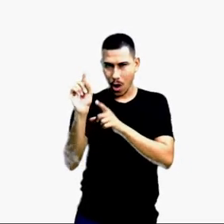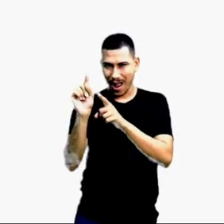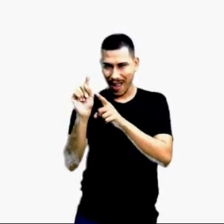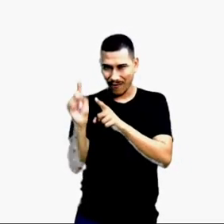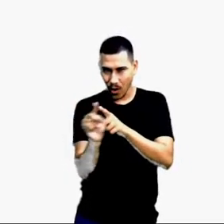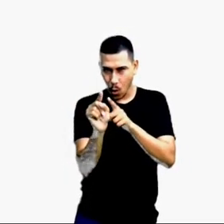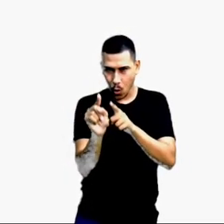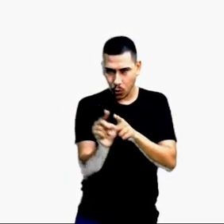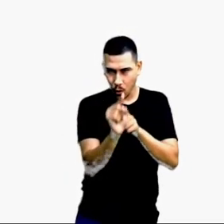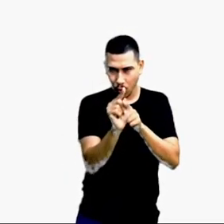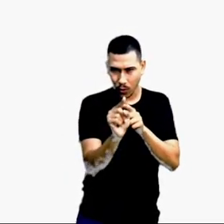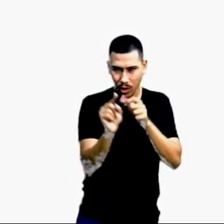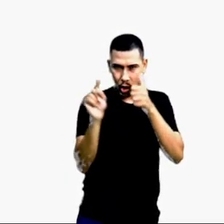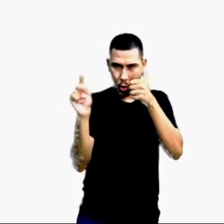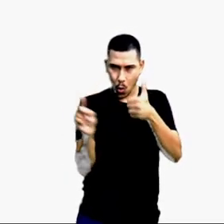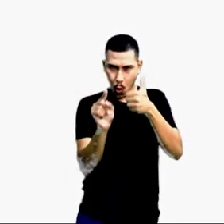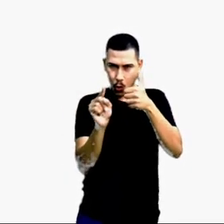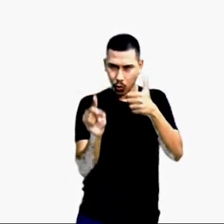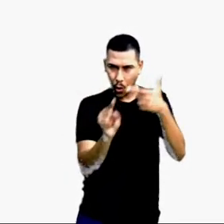vírgula.